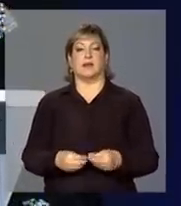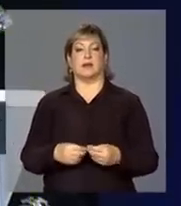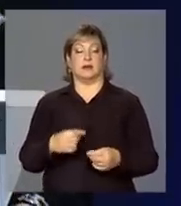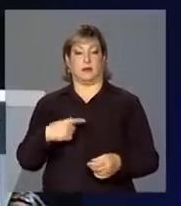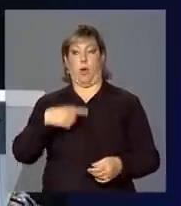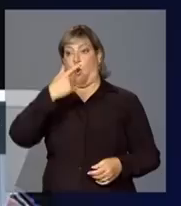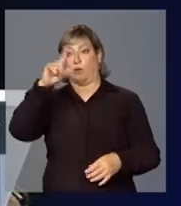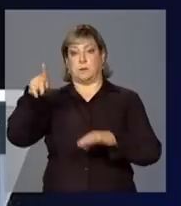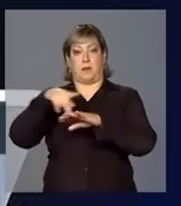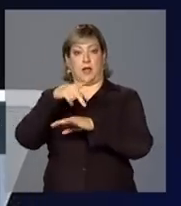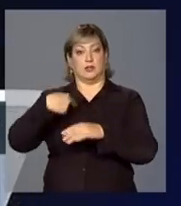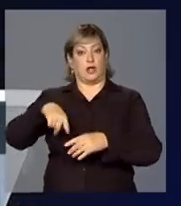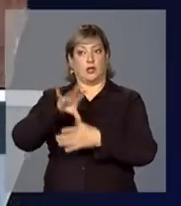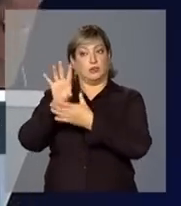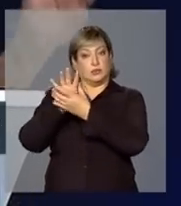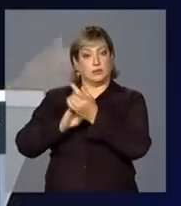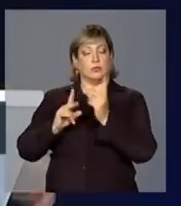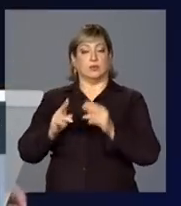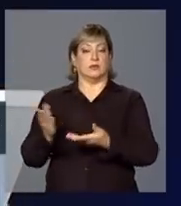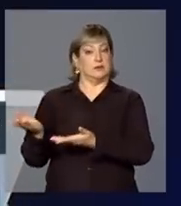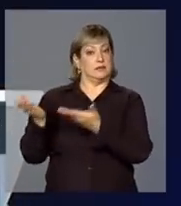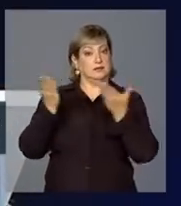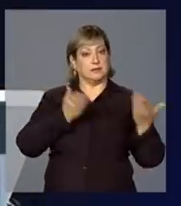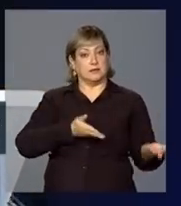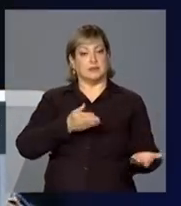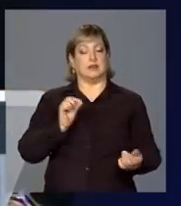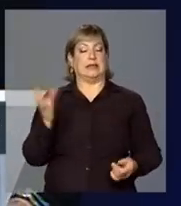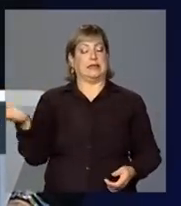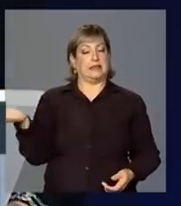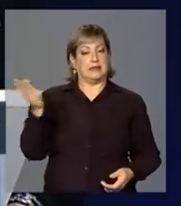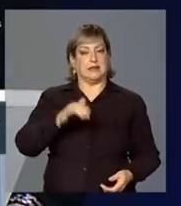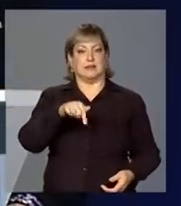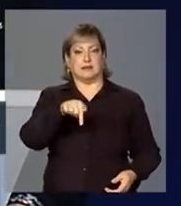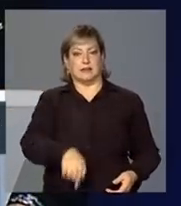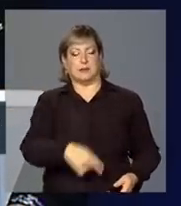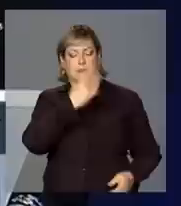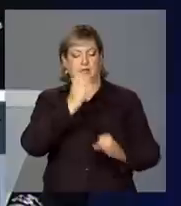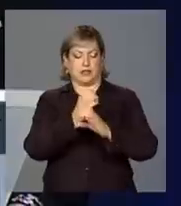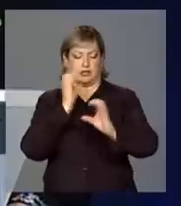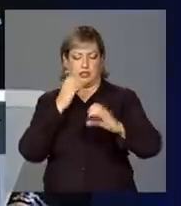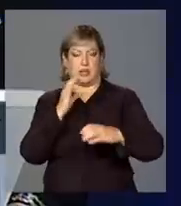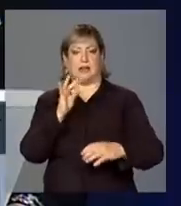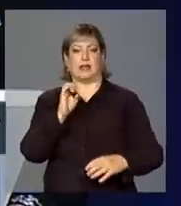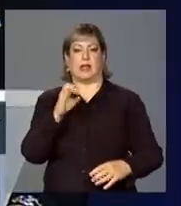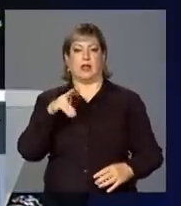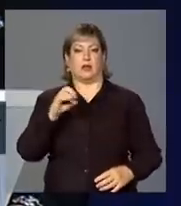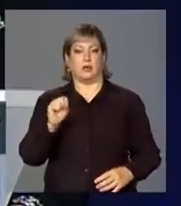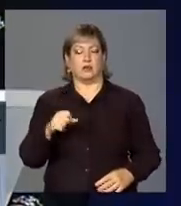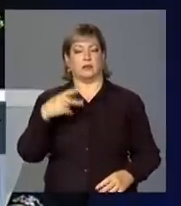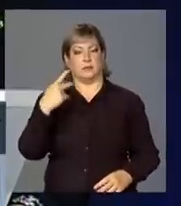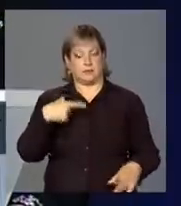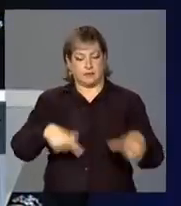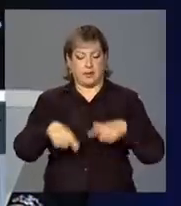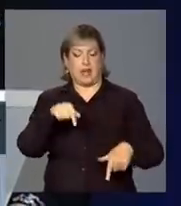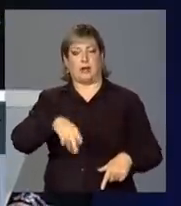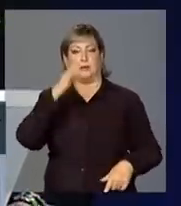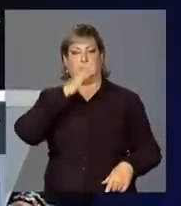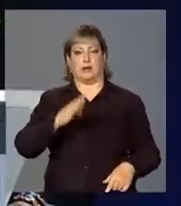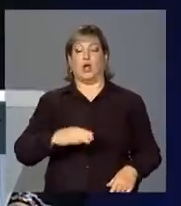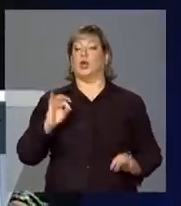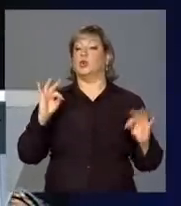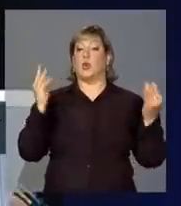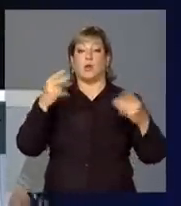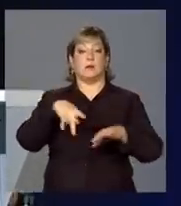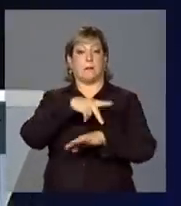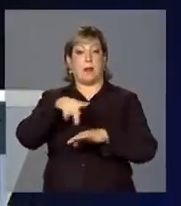exterior engenheiros e técnicos para trabalhar no Brasil. Todos os países do mundo fizeram